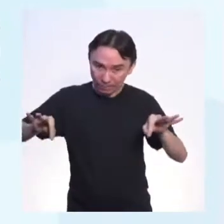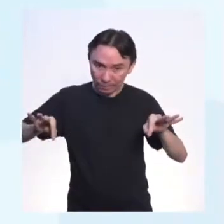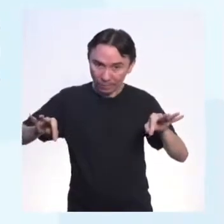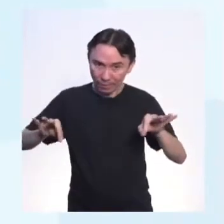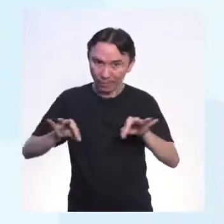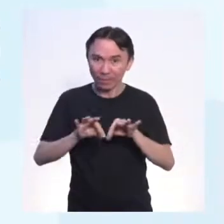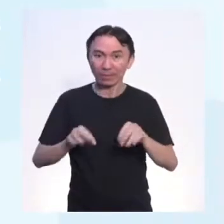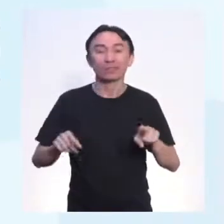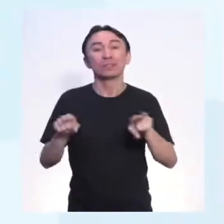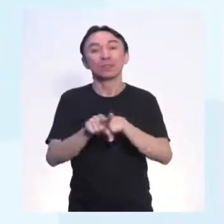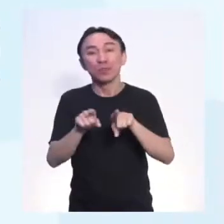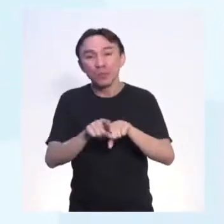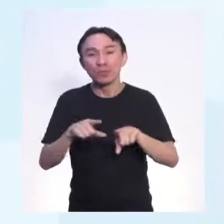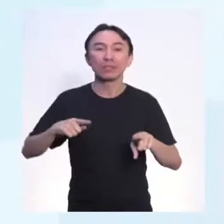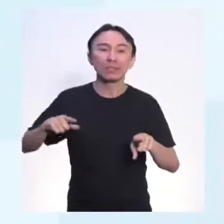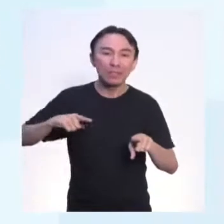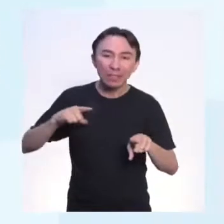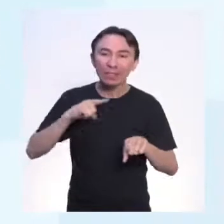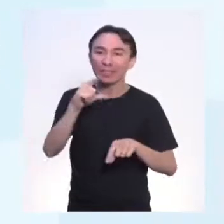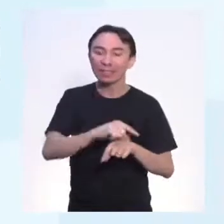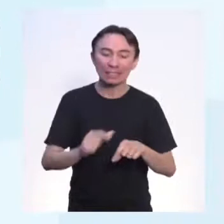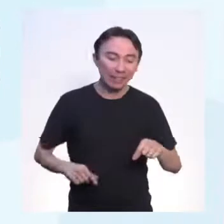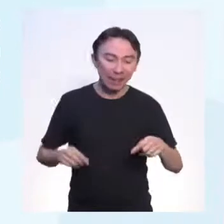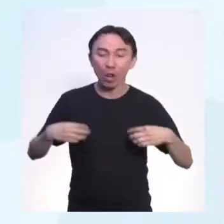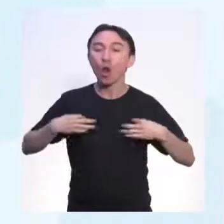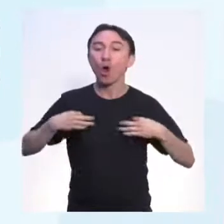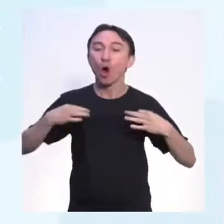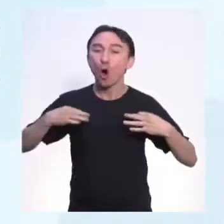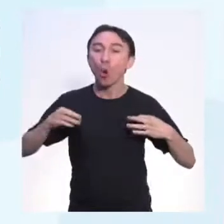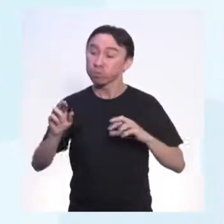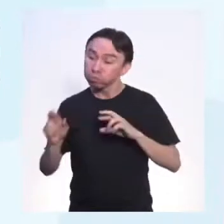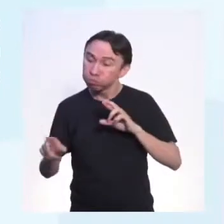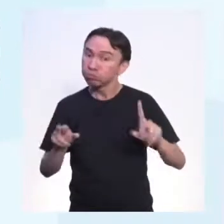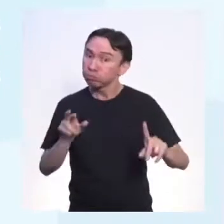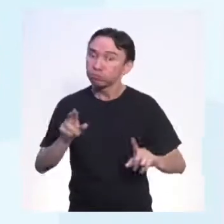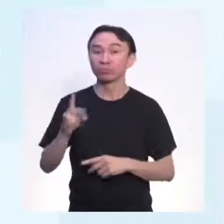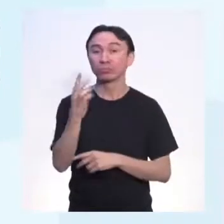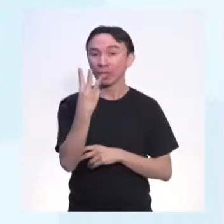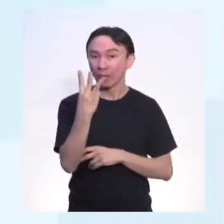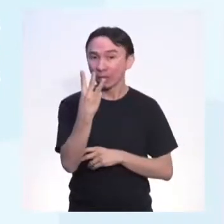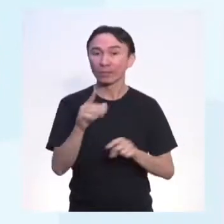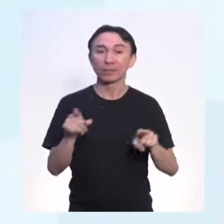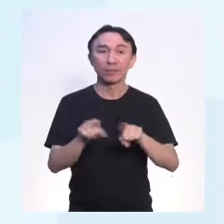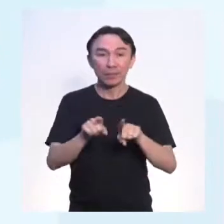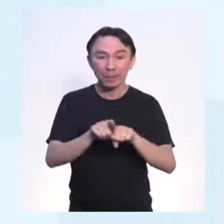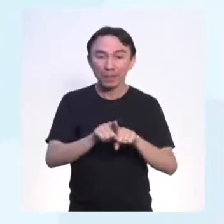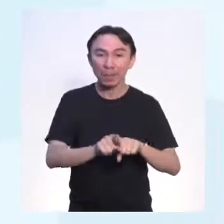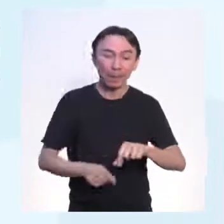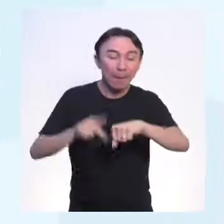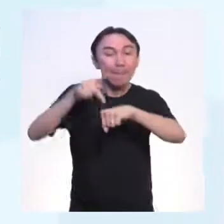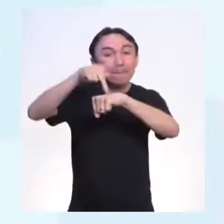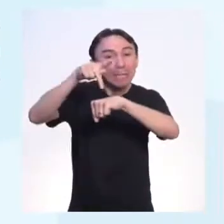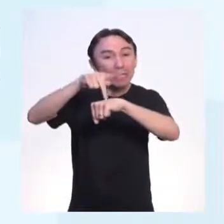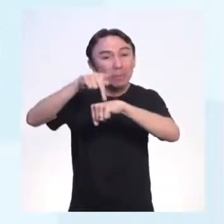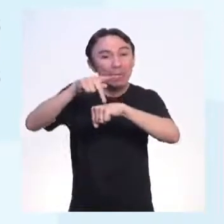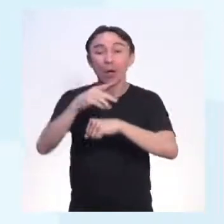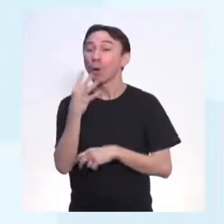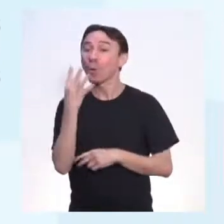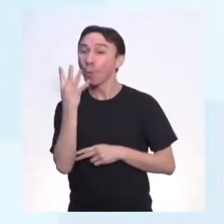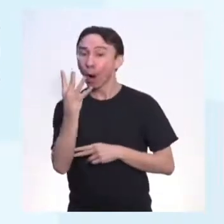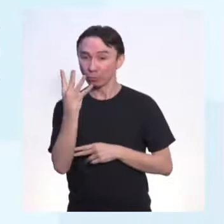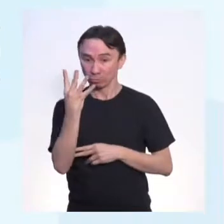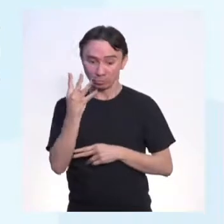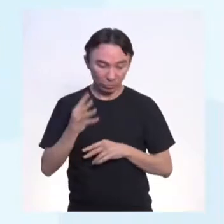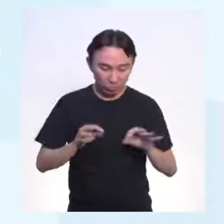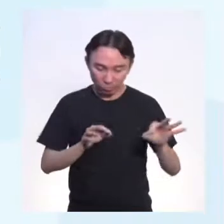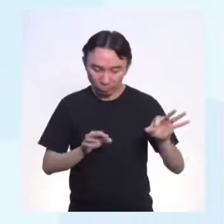3 diferentes tecidos para a bolsa e 4 pedras a serem utilizadas como